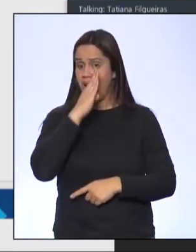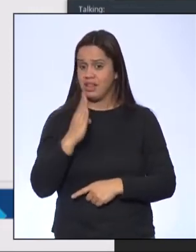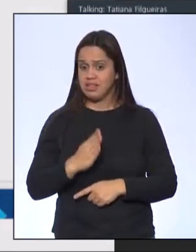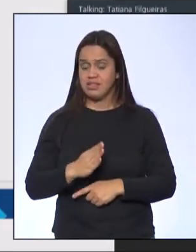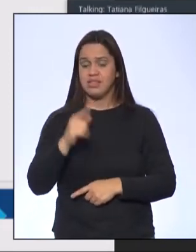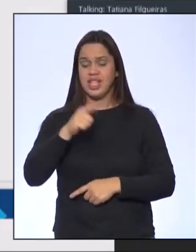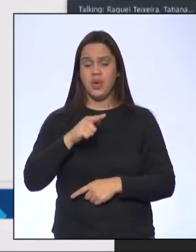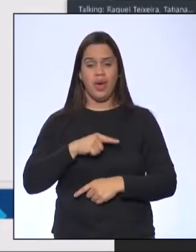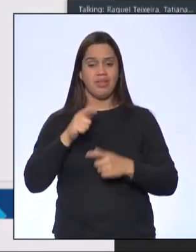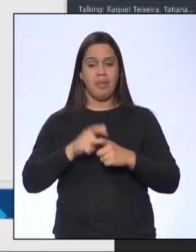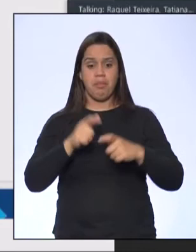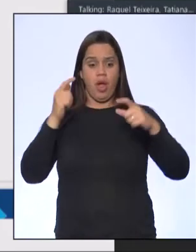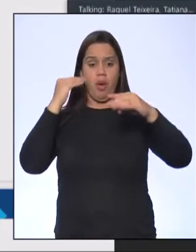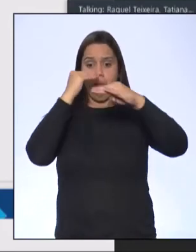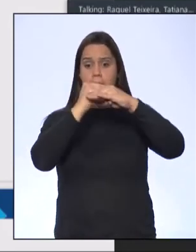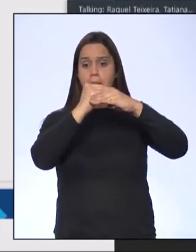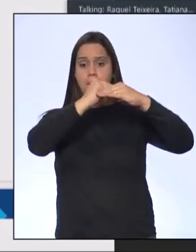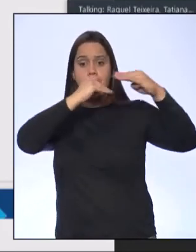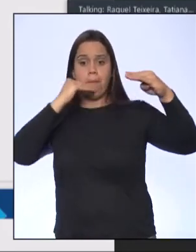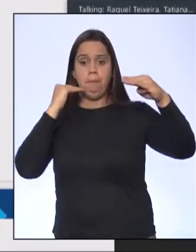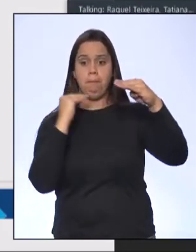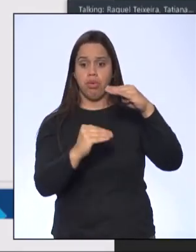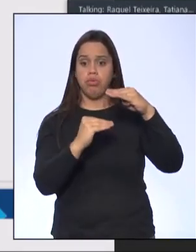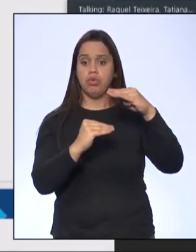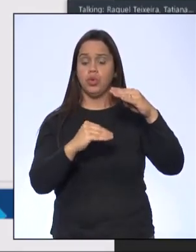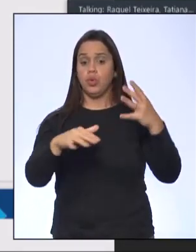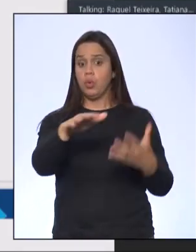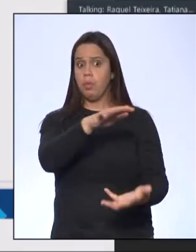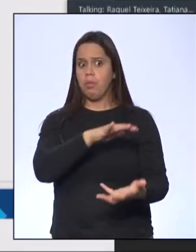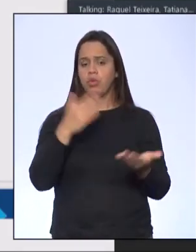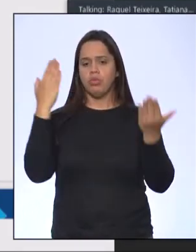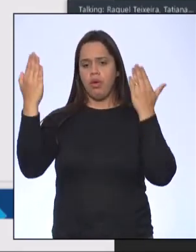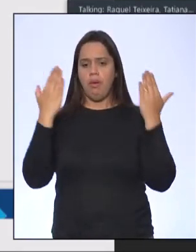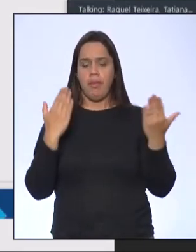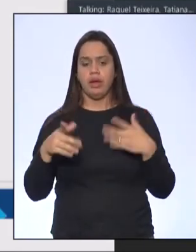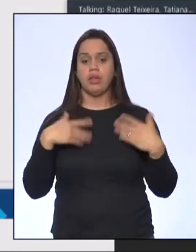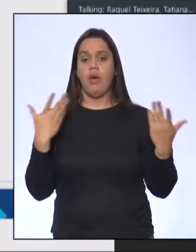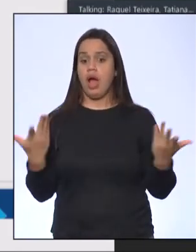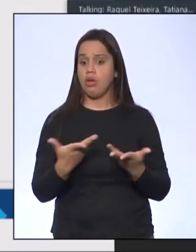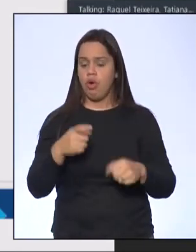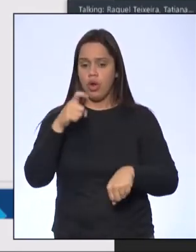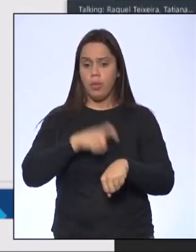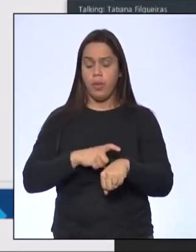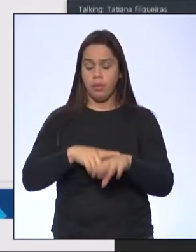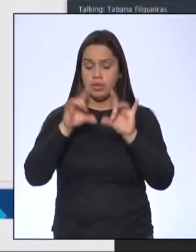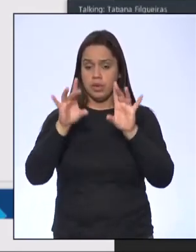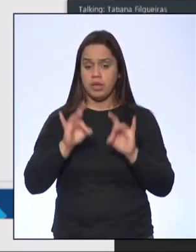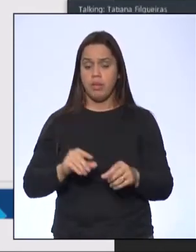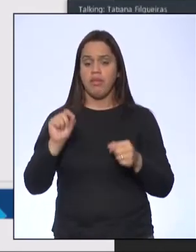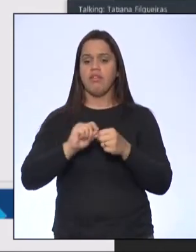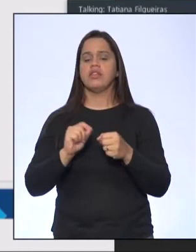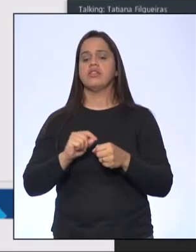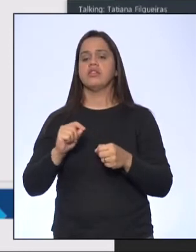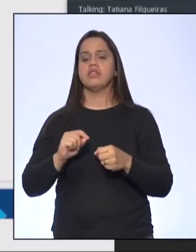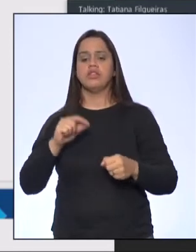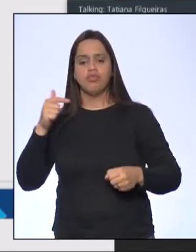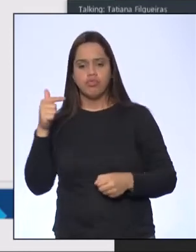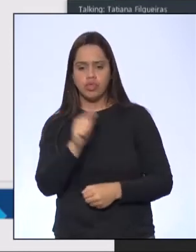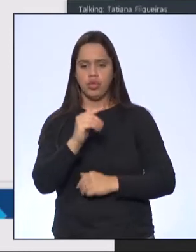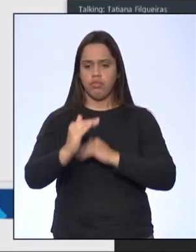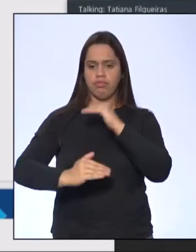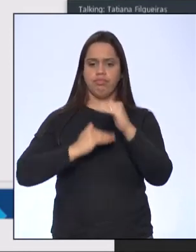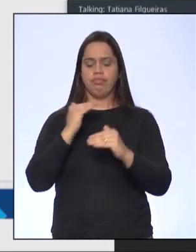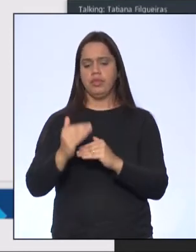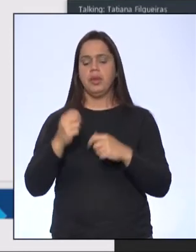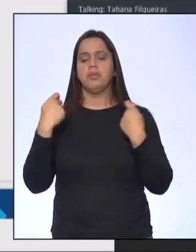mundo. E agora que é um momento de fazer essa reconstrução, essa reinvenção, a gente precisa olhar.